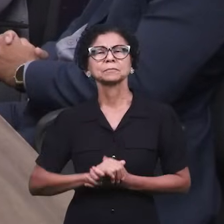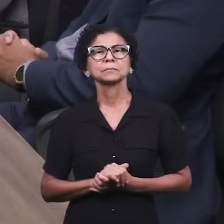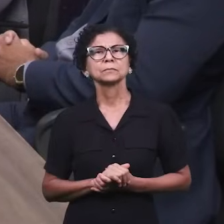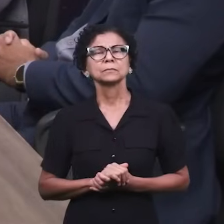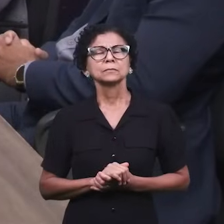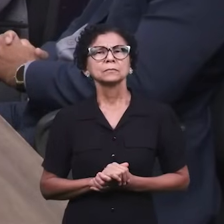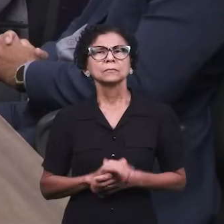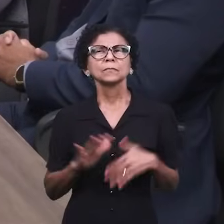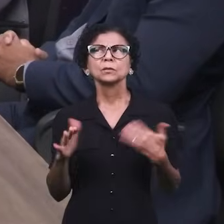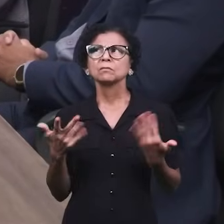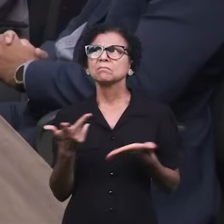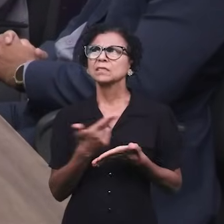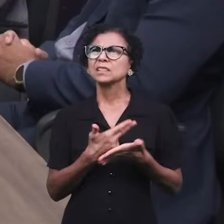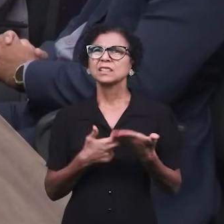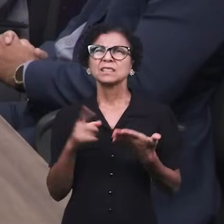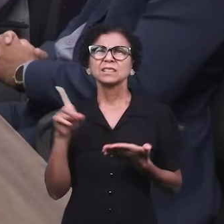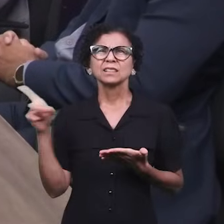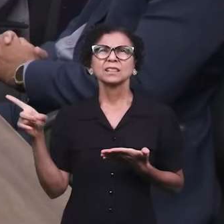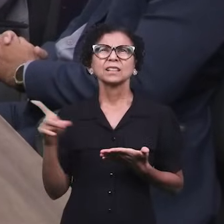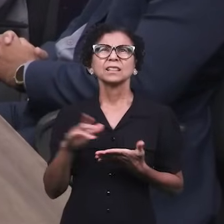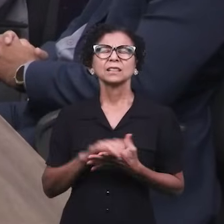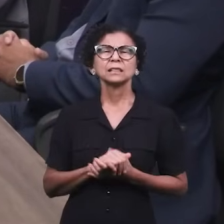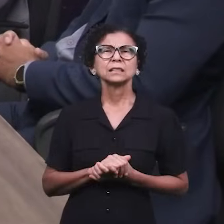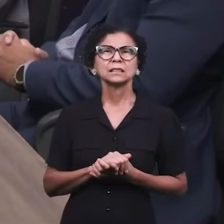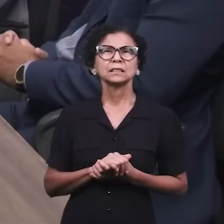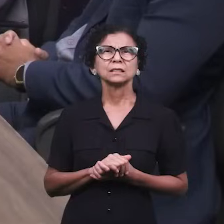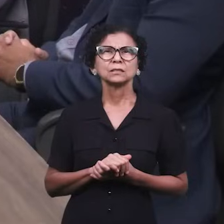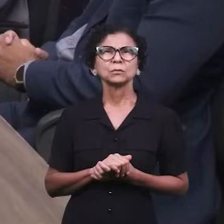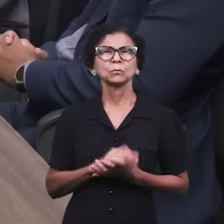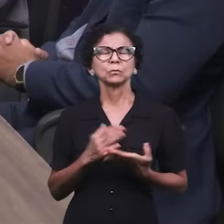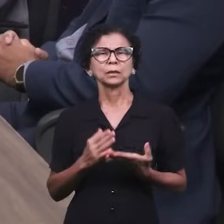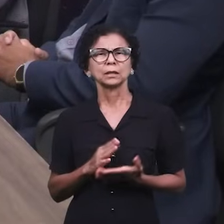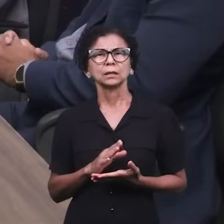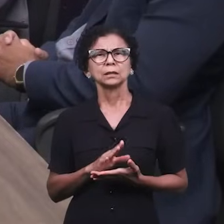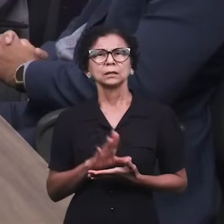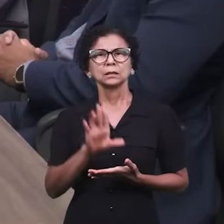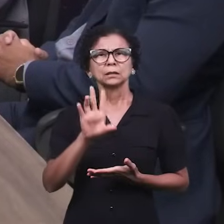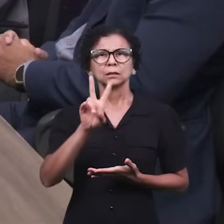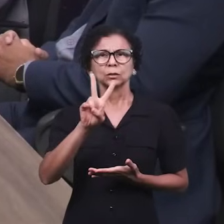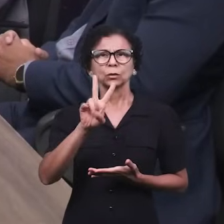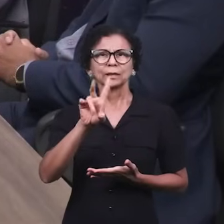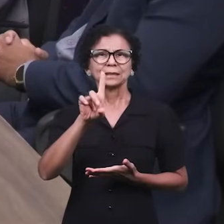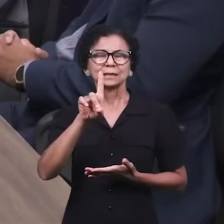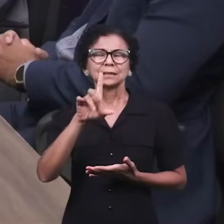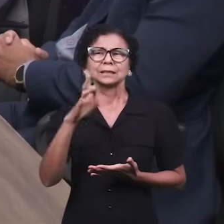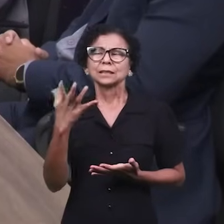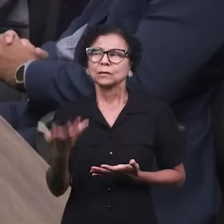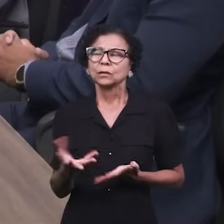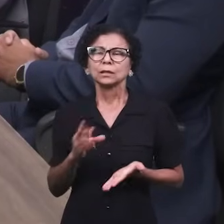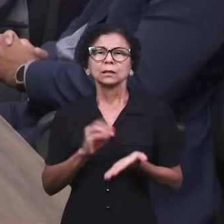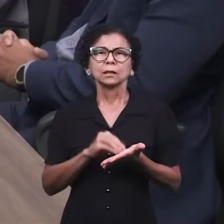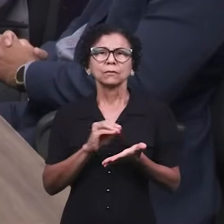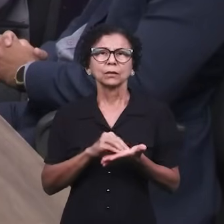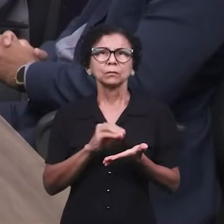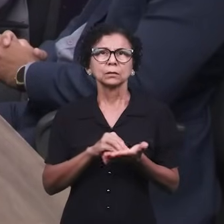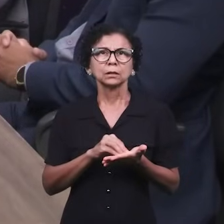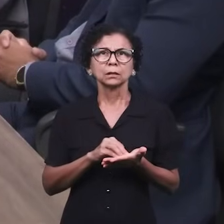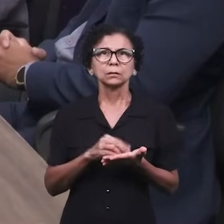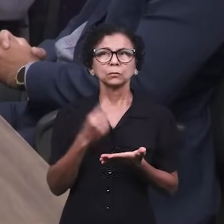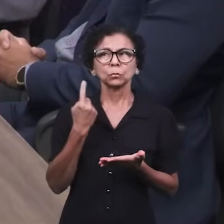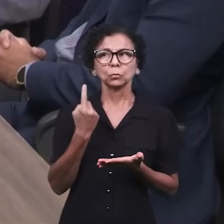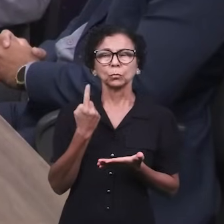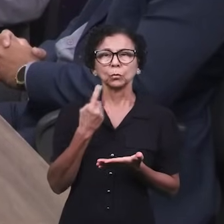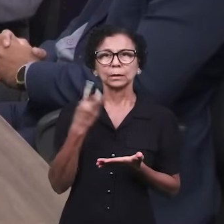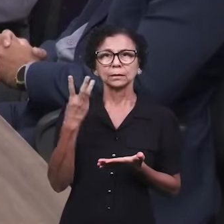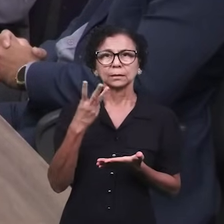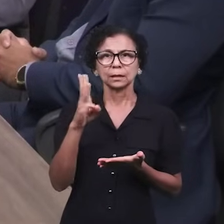pode imaginar que figura que está sendo projetada ali em 2 dimensões. Isso porque falta uma dimensão, no nosso